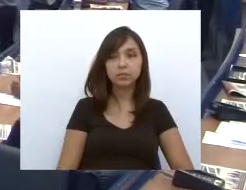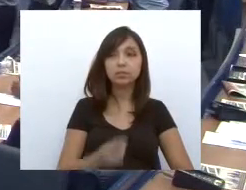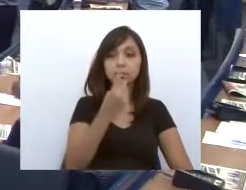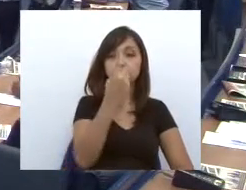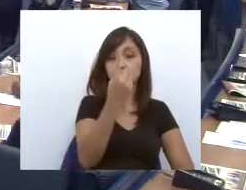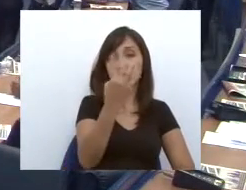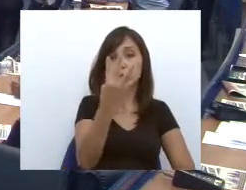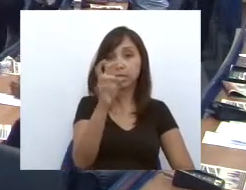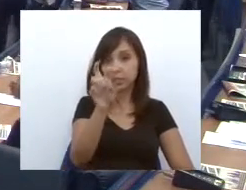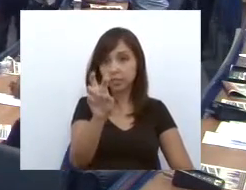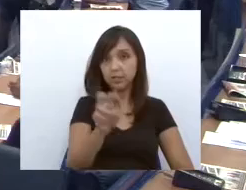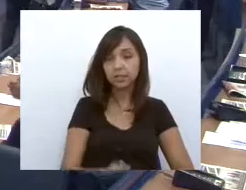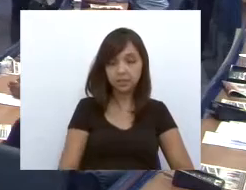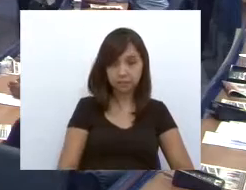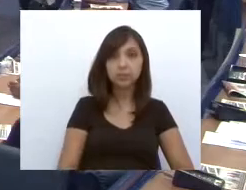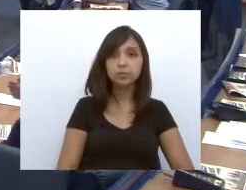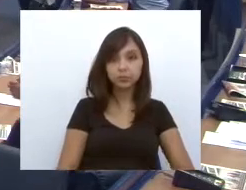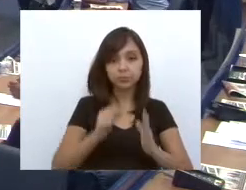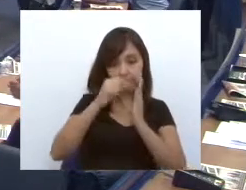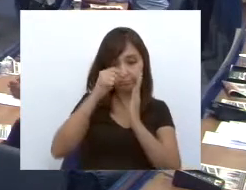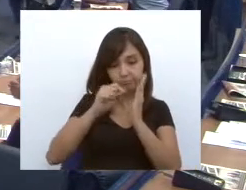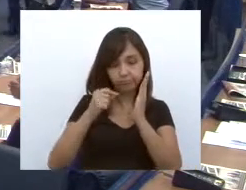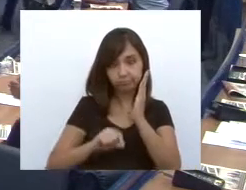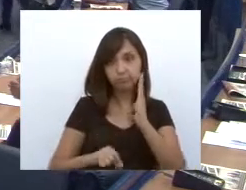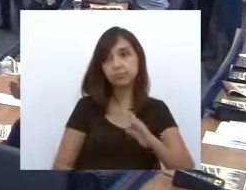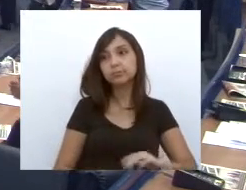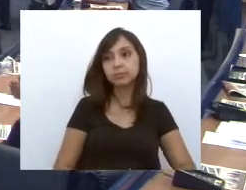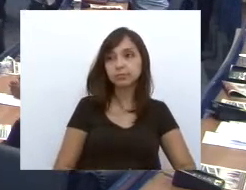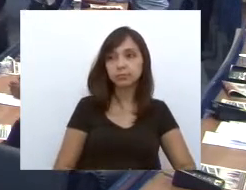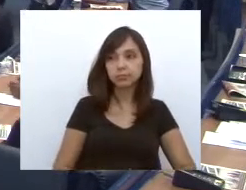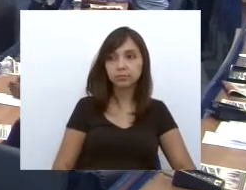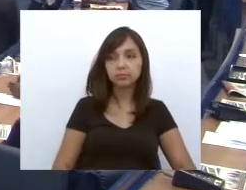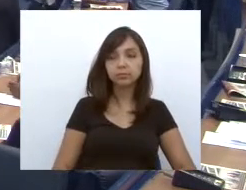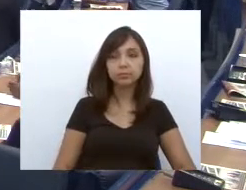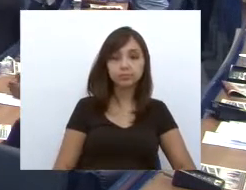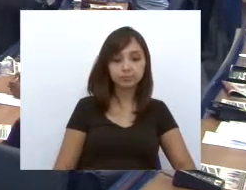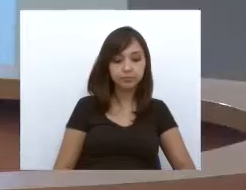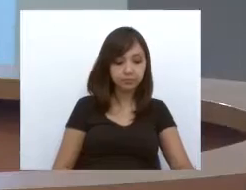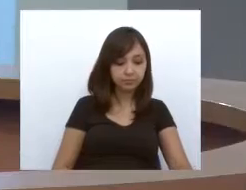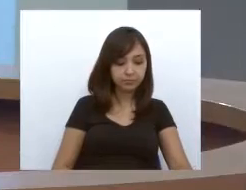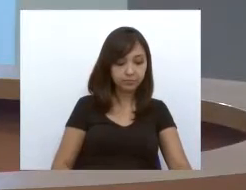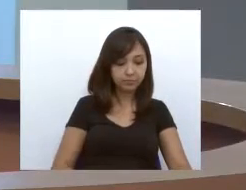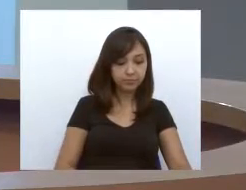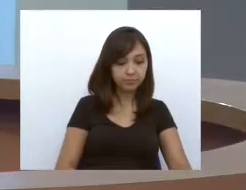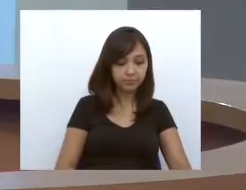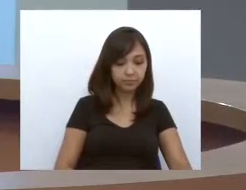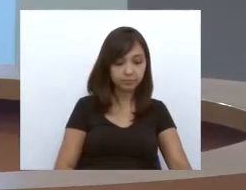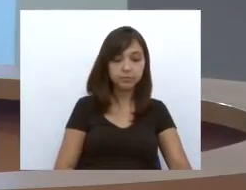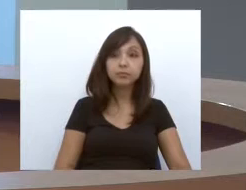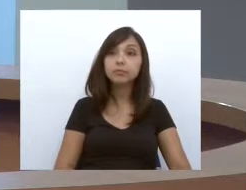145, vereador. 145 itens. Isso. Senhor presidente.